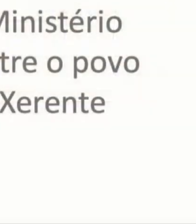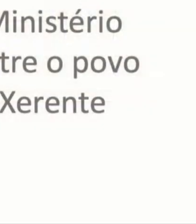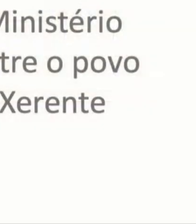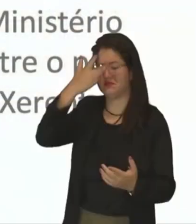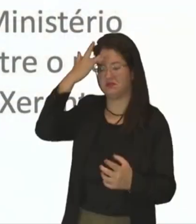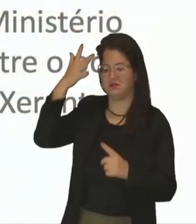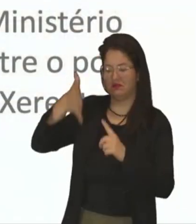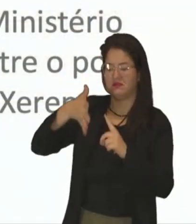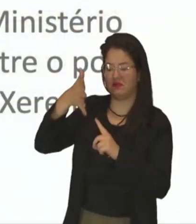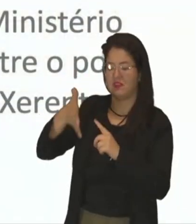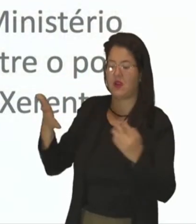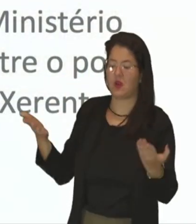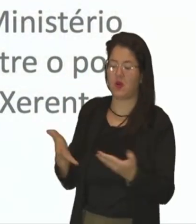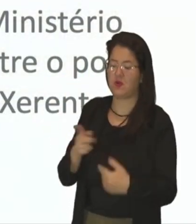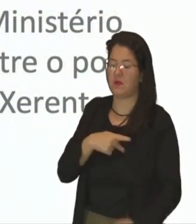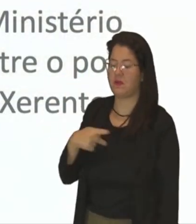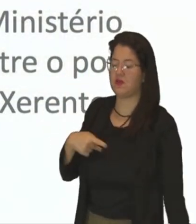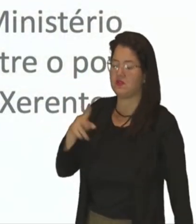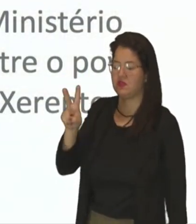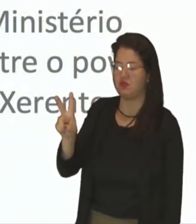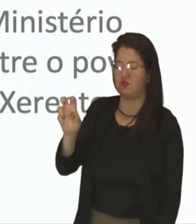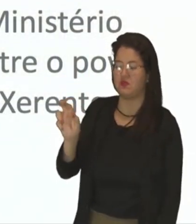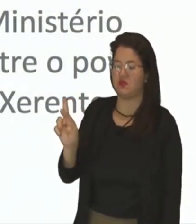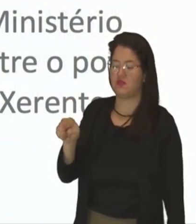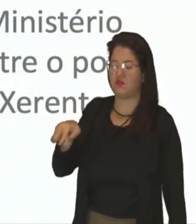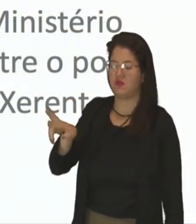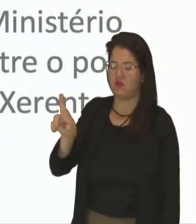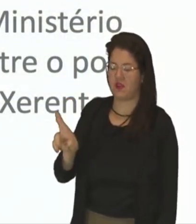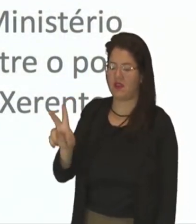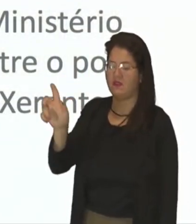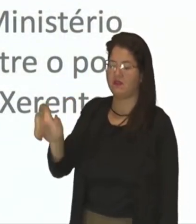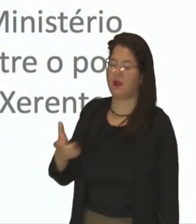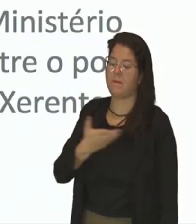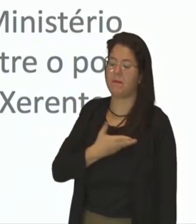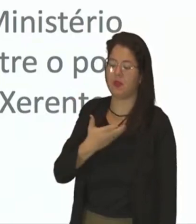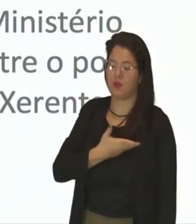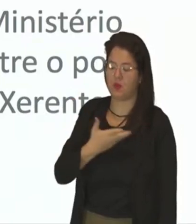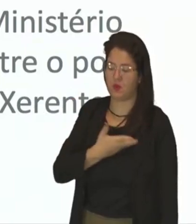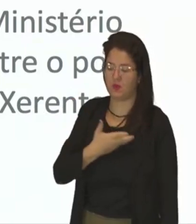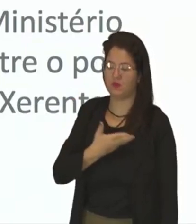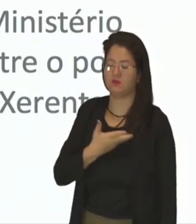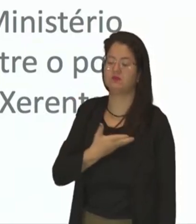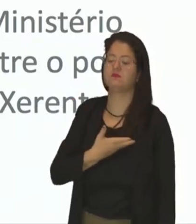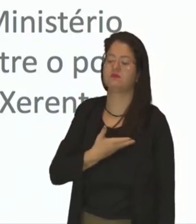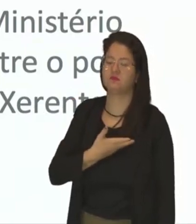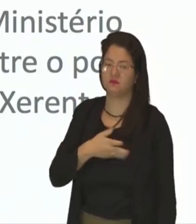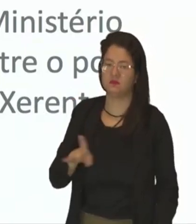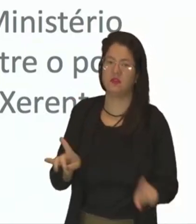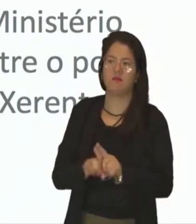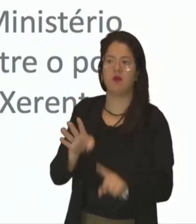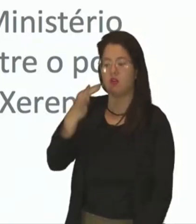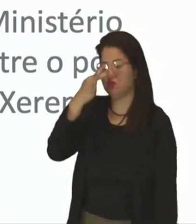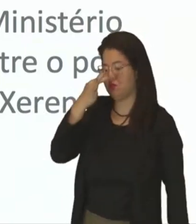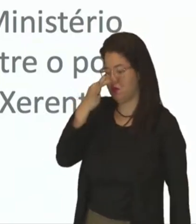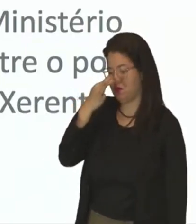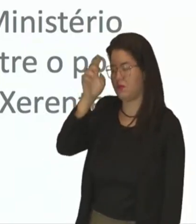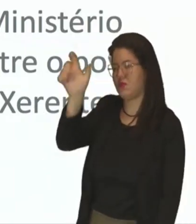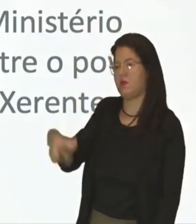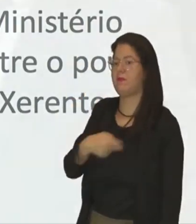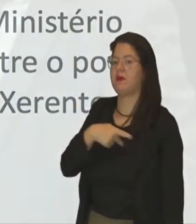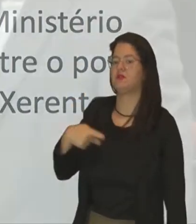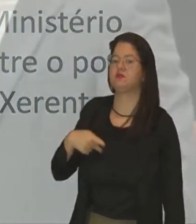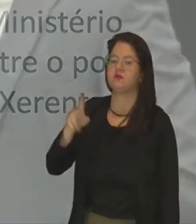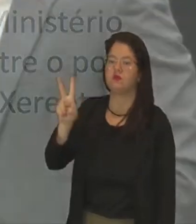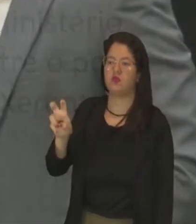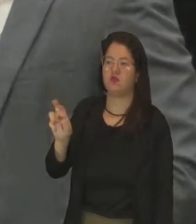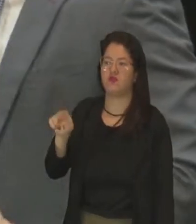pastor Werner, sobre a sua família, nosso amigo, uma pessoa que nós temos, eu particularmente tenho admirado muito, pastor Werner,